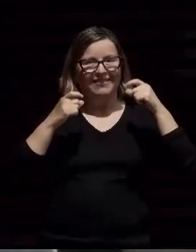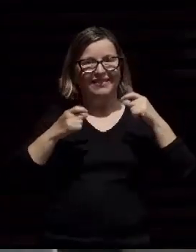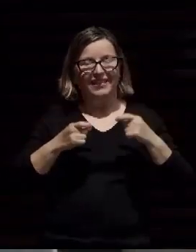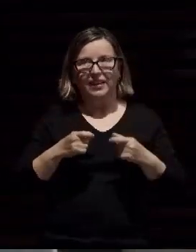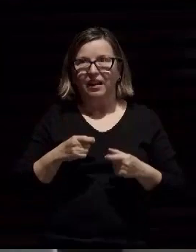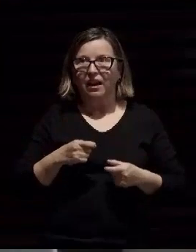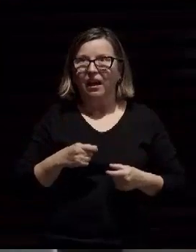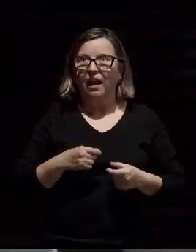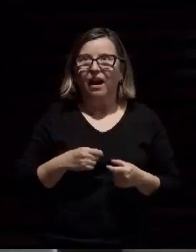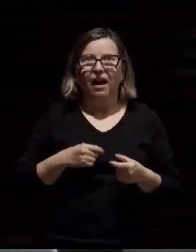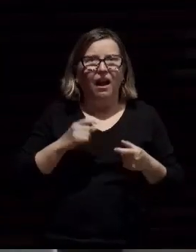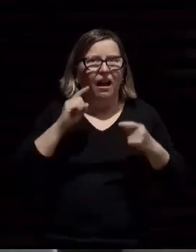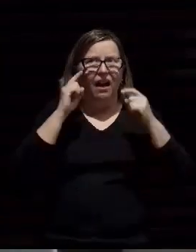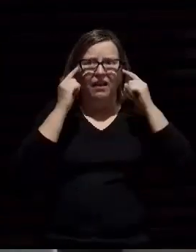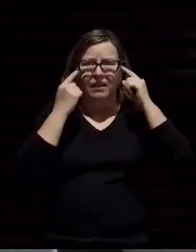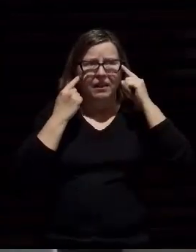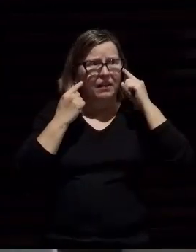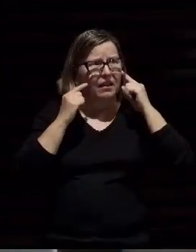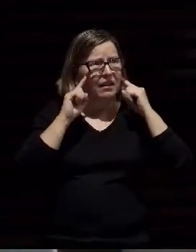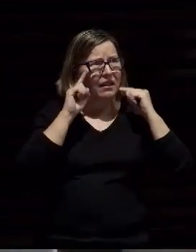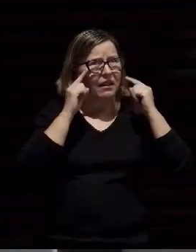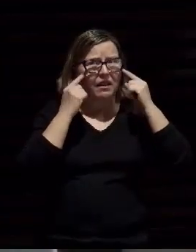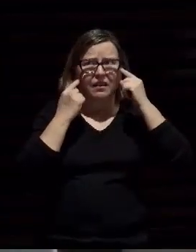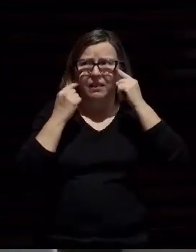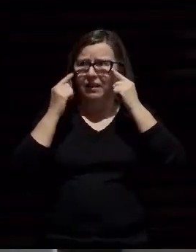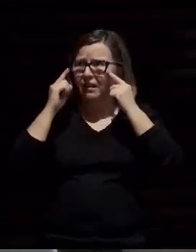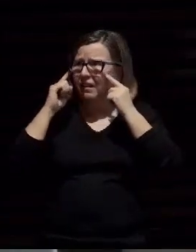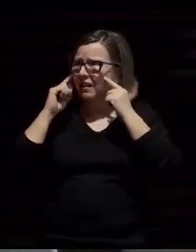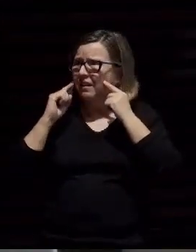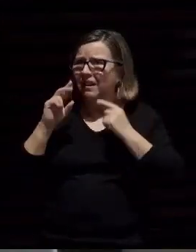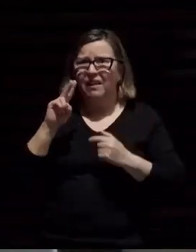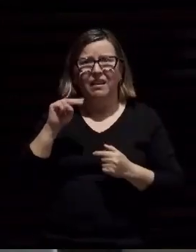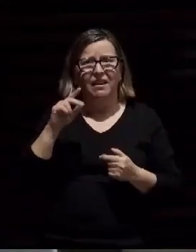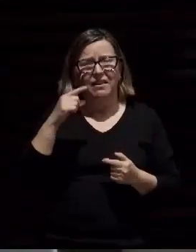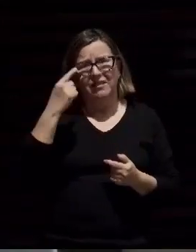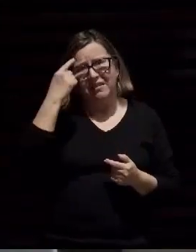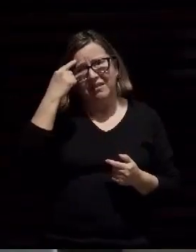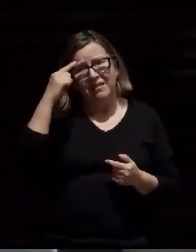ele começou a chorar, porque ele nunca imaginou